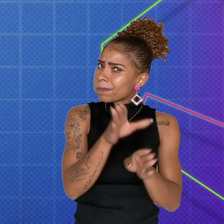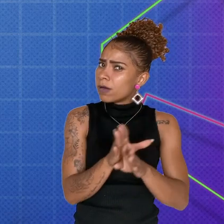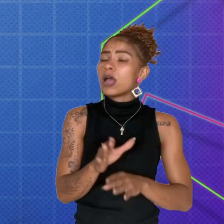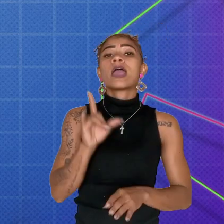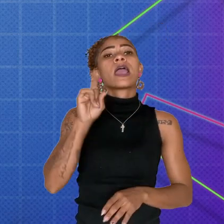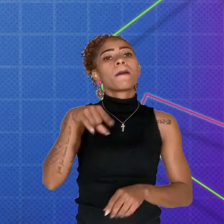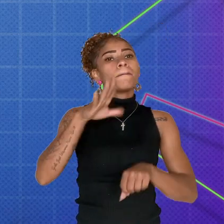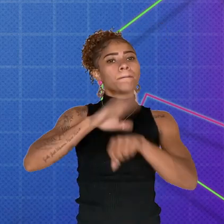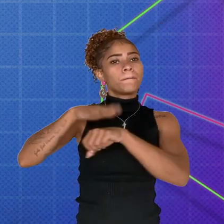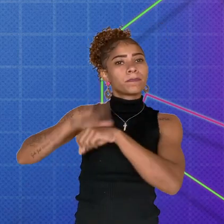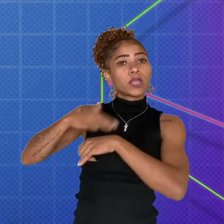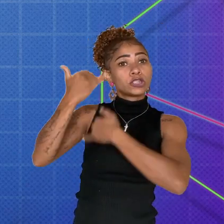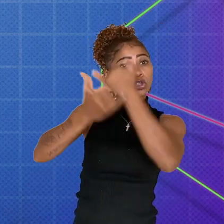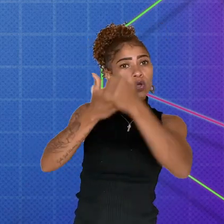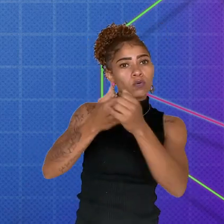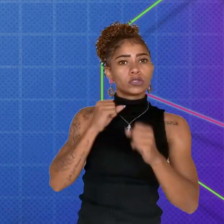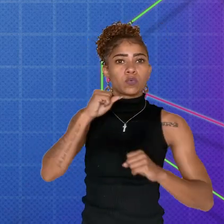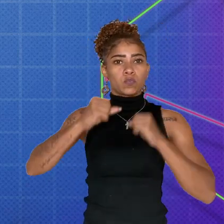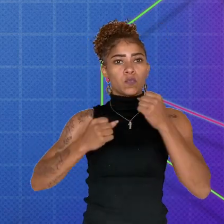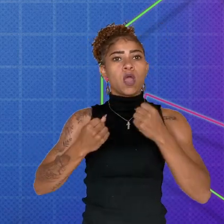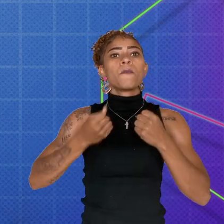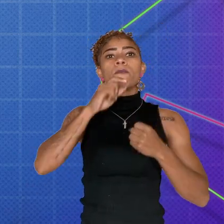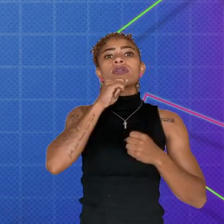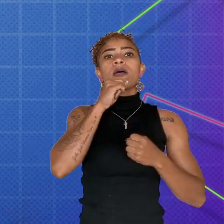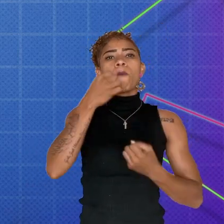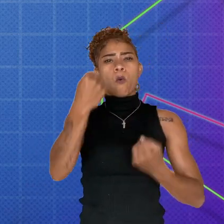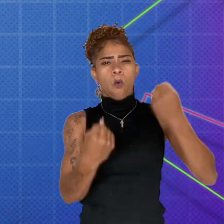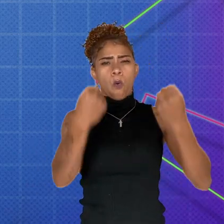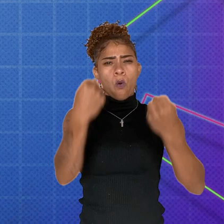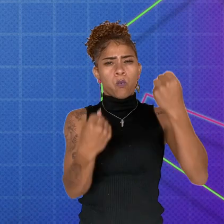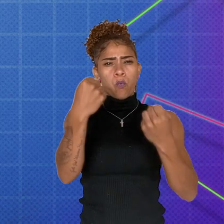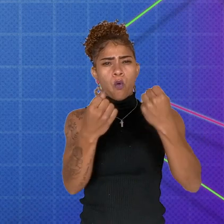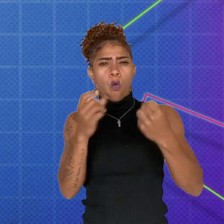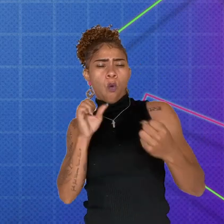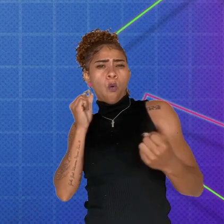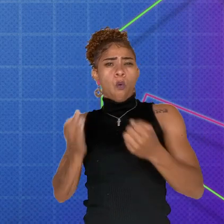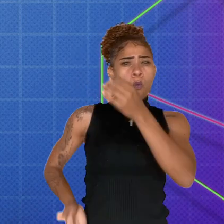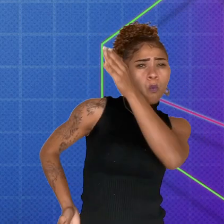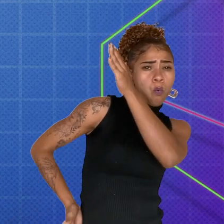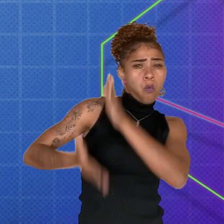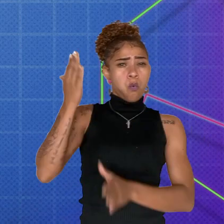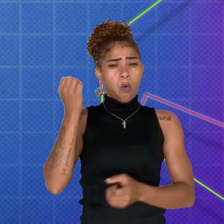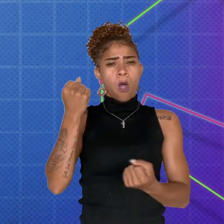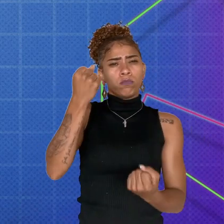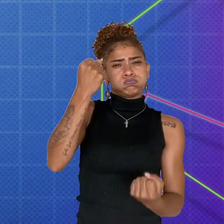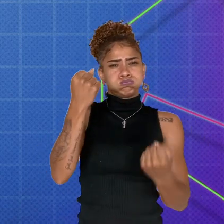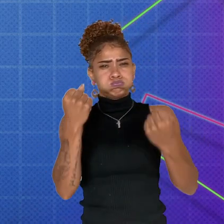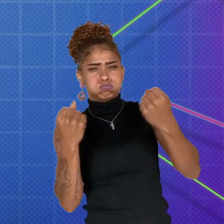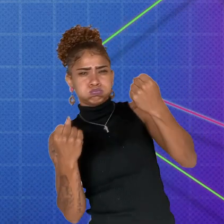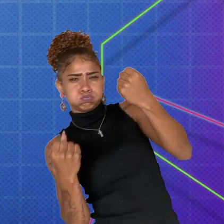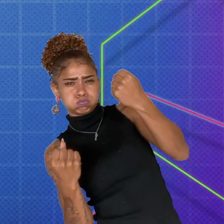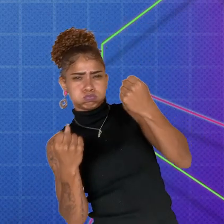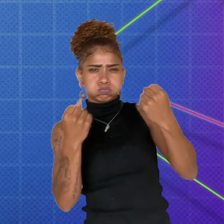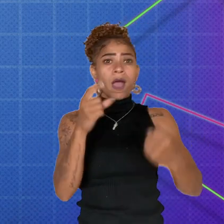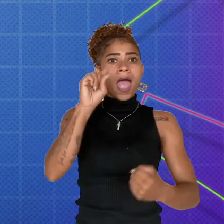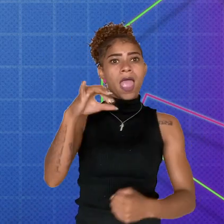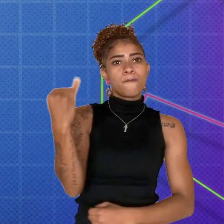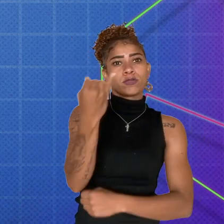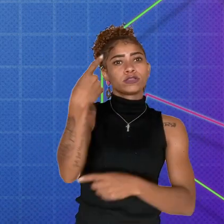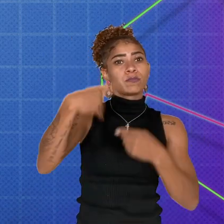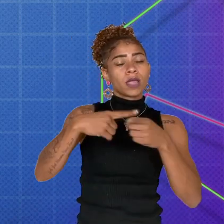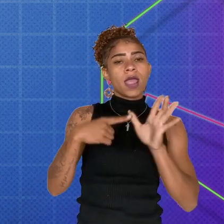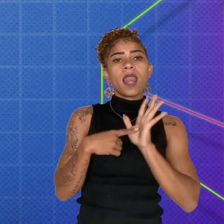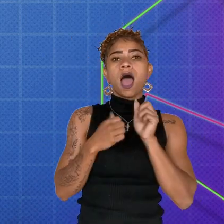ambientes em jogos de corridas incluem sons de motores. Os sons de motores são extremamente importantes na ambientação sonora de um jogo de